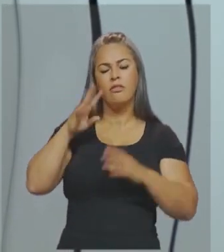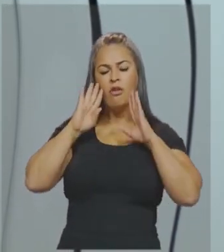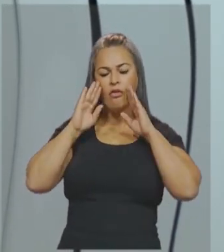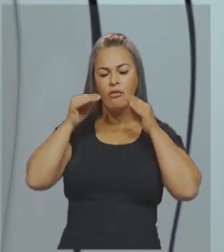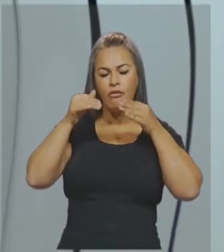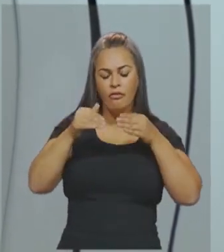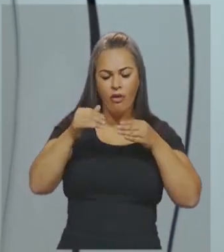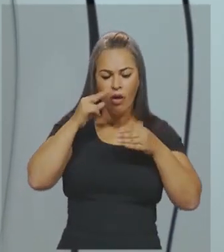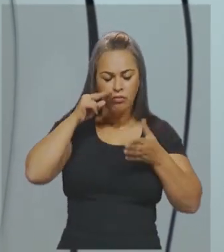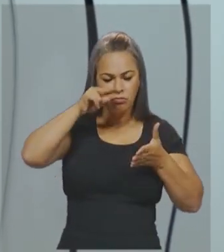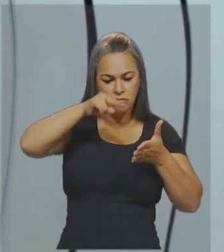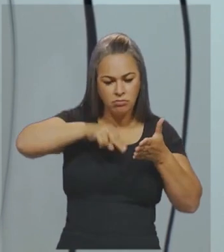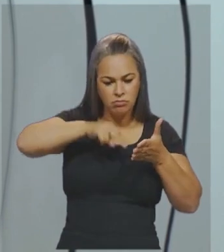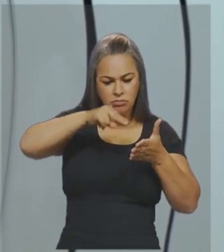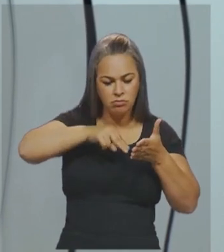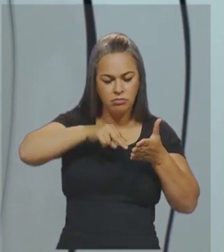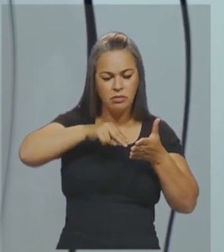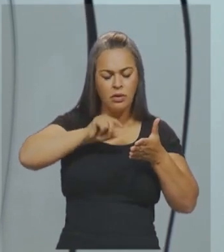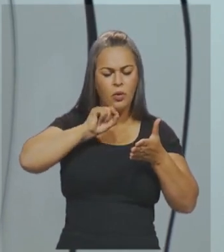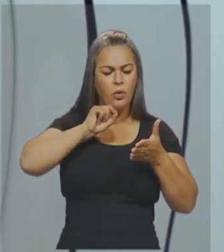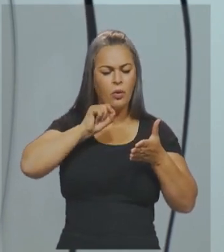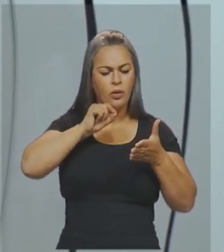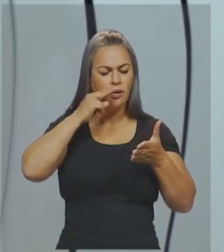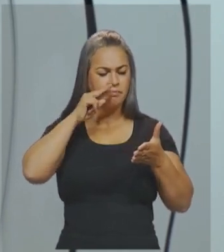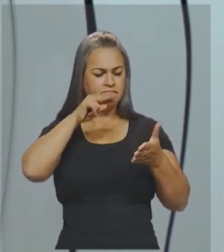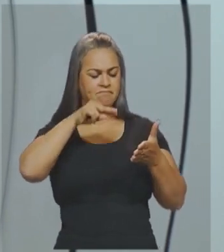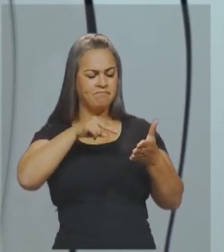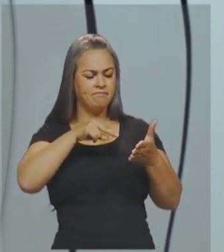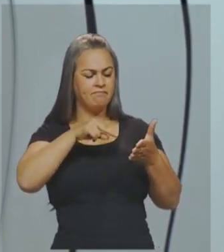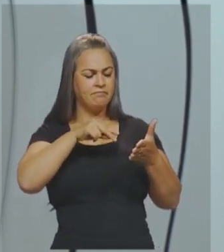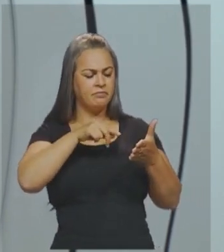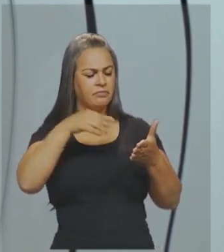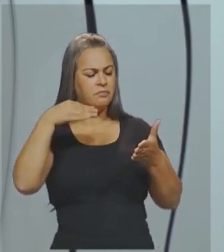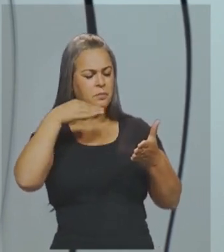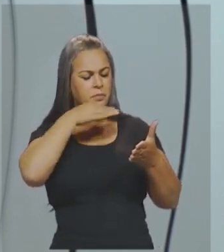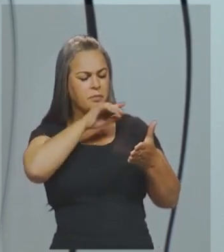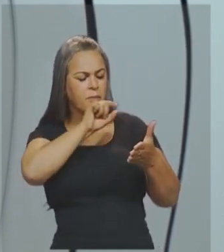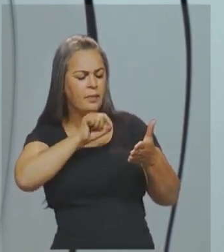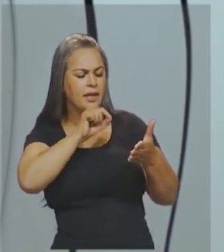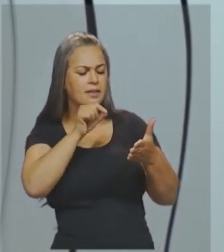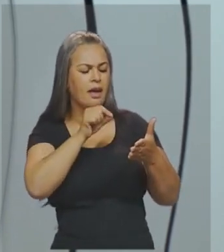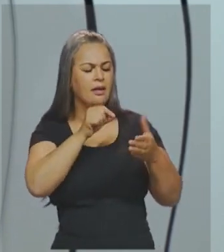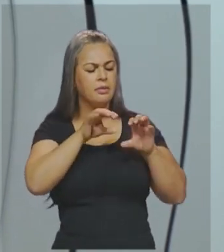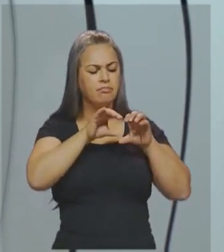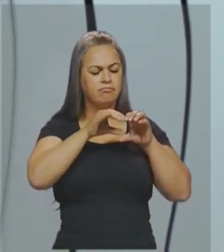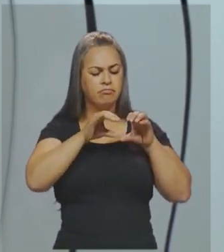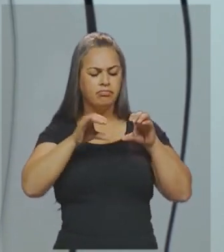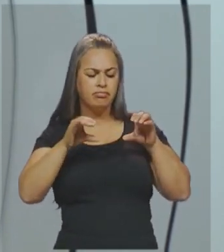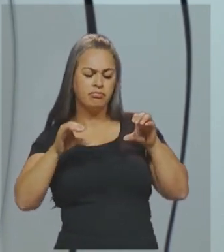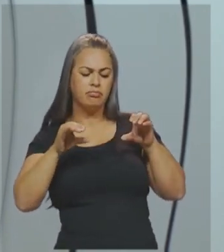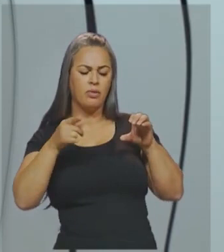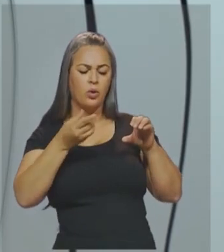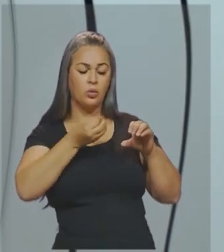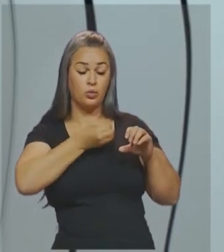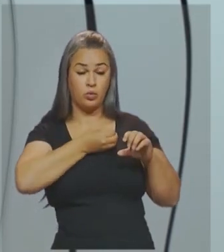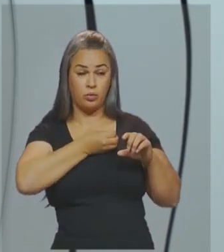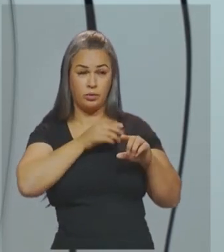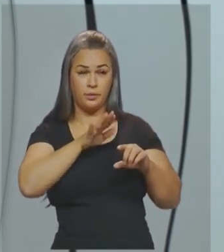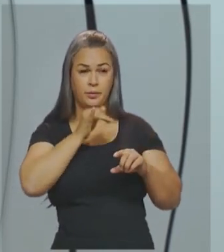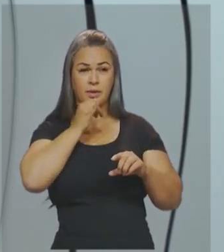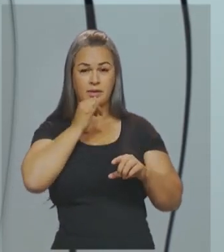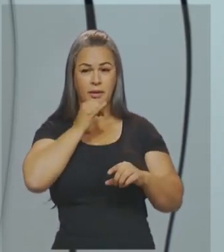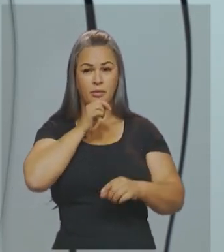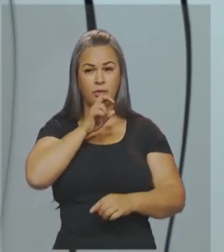no que você está falando ou do que você está lendo, que você vai perceber a decomposição. Por exemplo, eu ponho